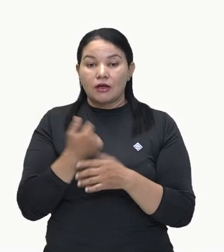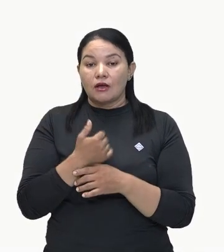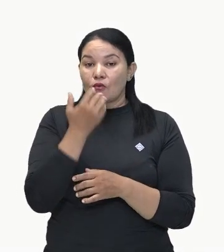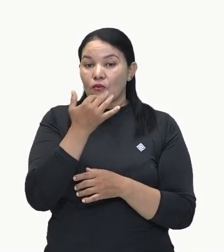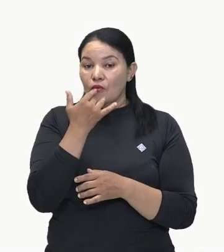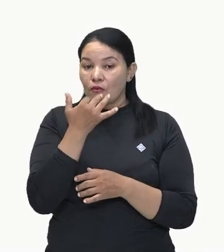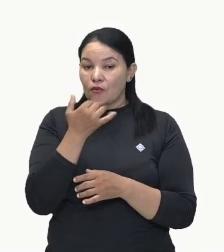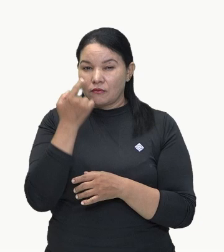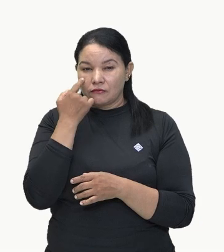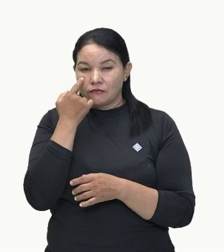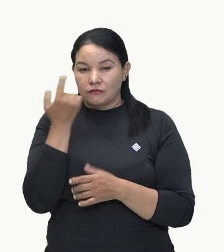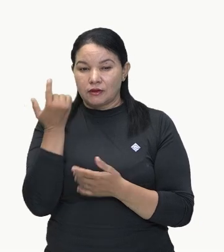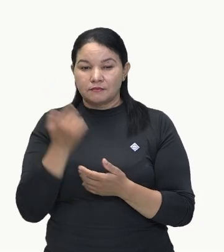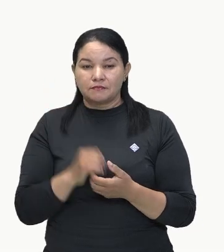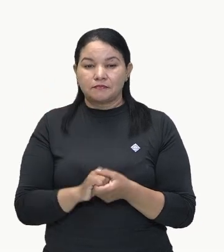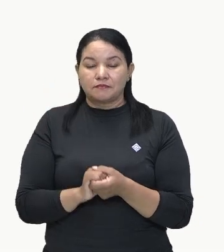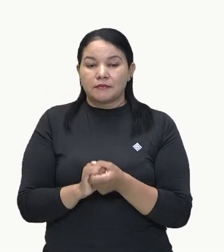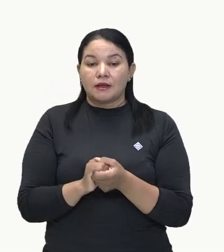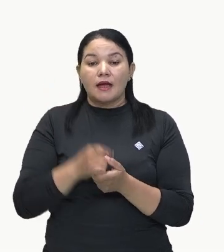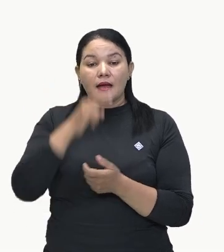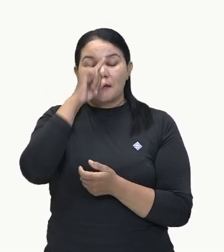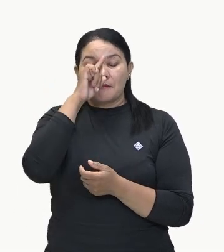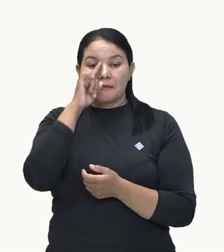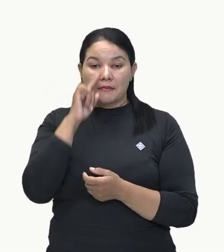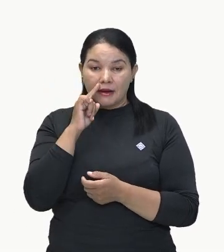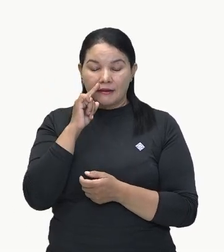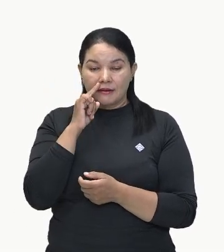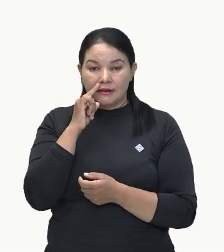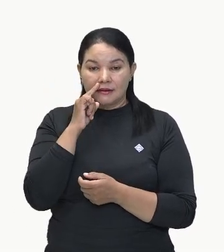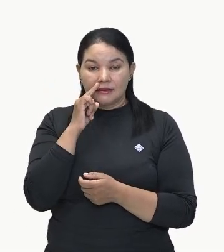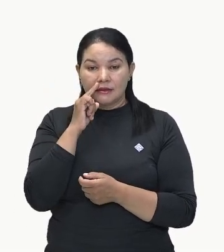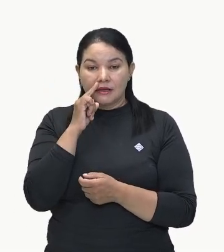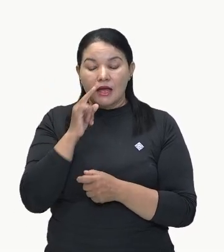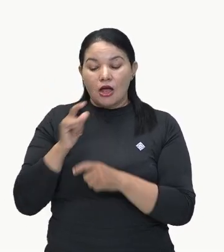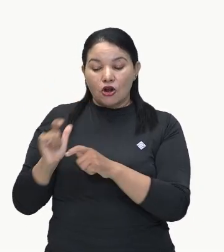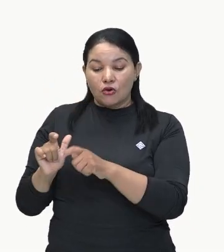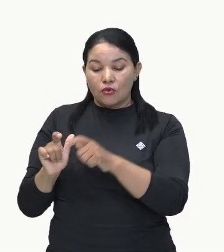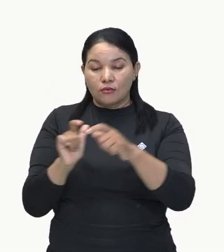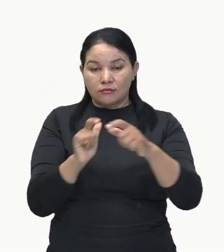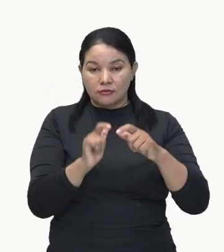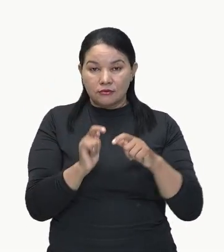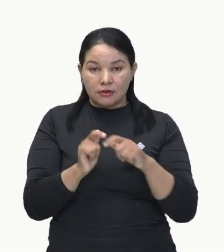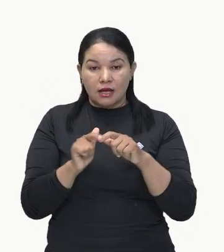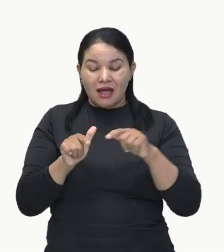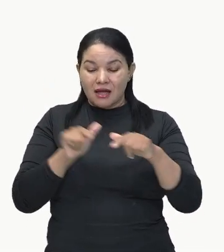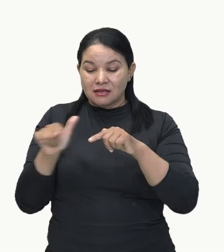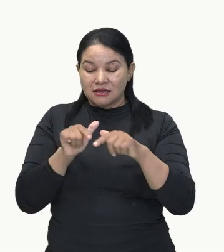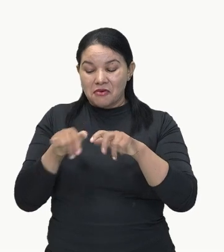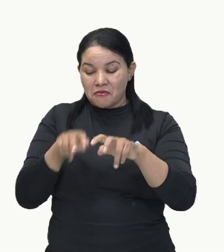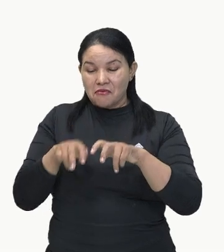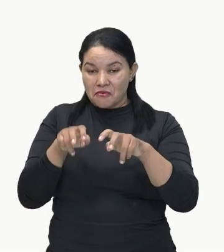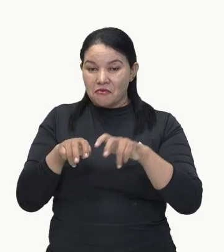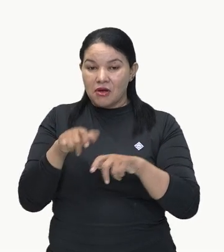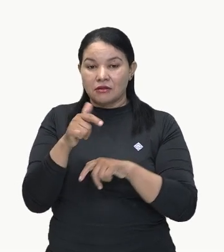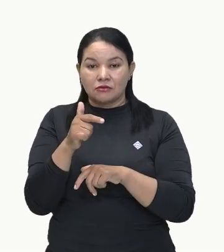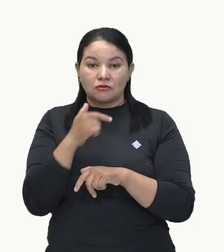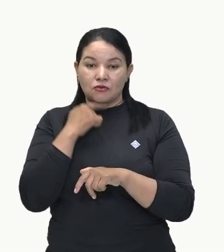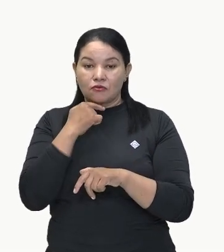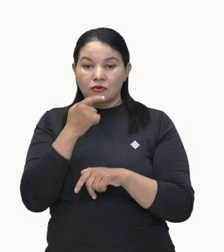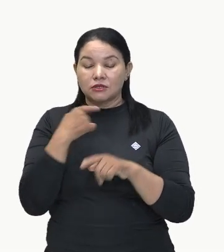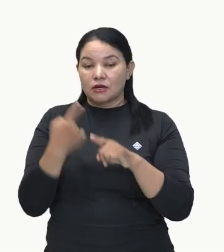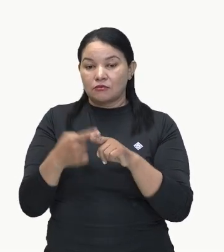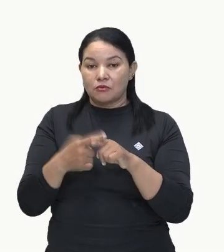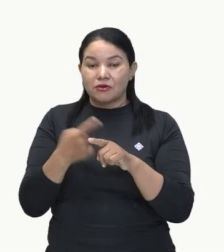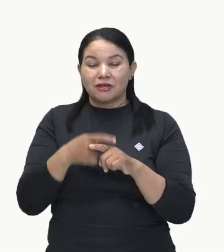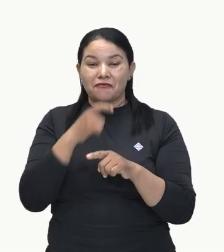Então, a gente tem aí na cor amarela, a região das terras não cultivadas, justamente por causa do permafrost, que